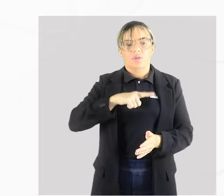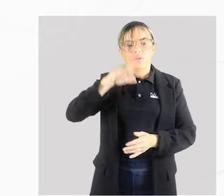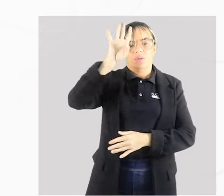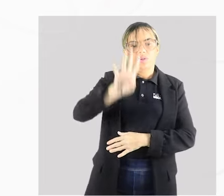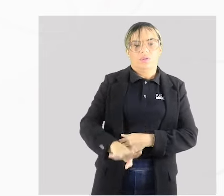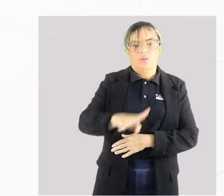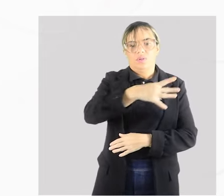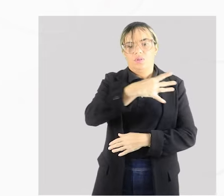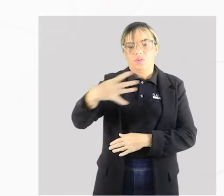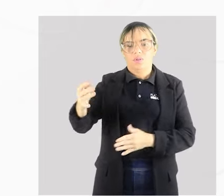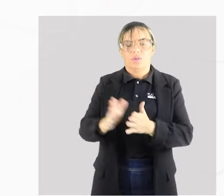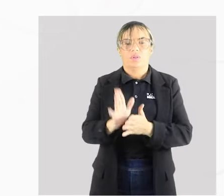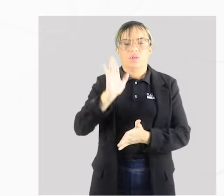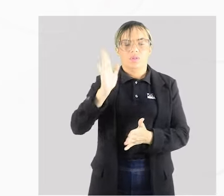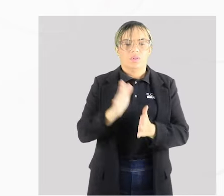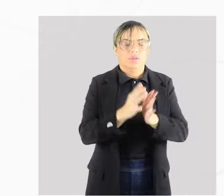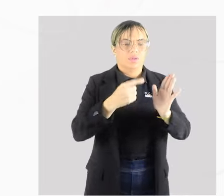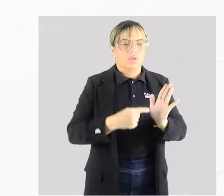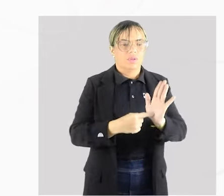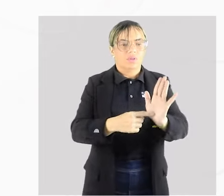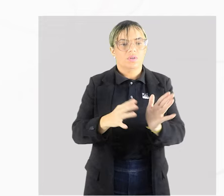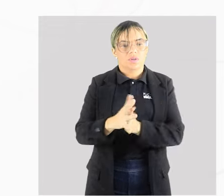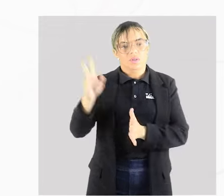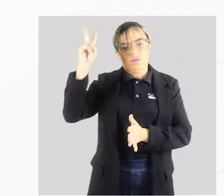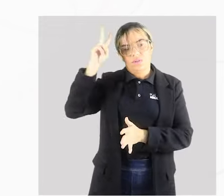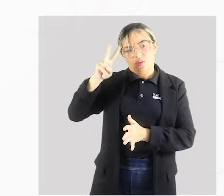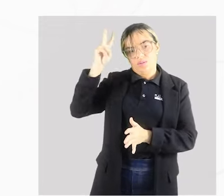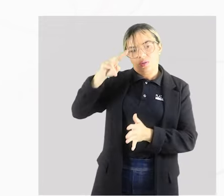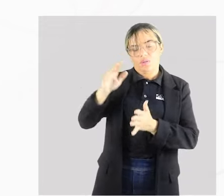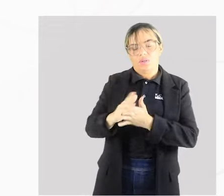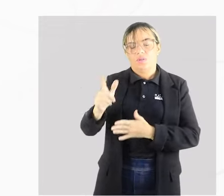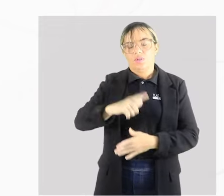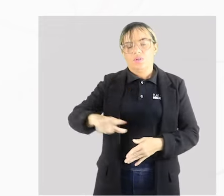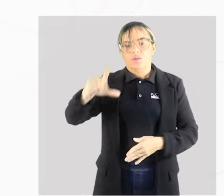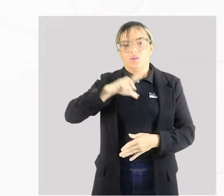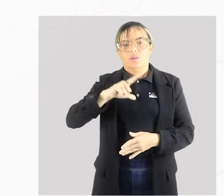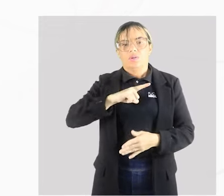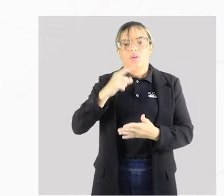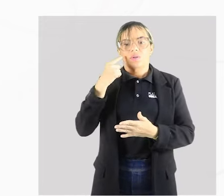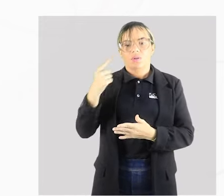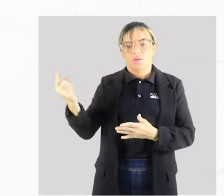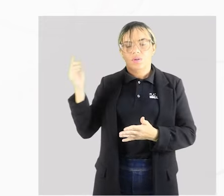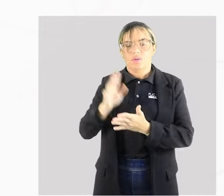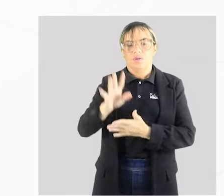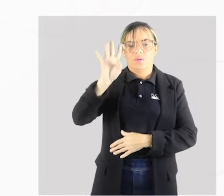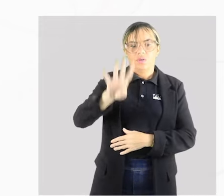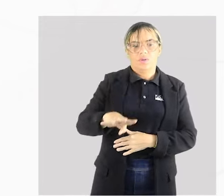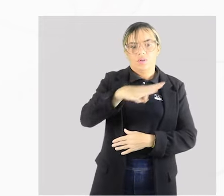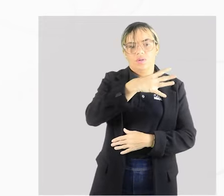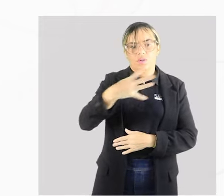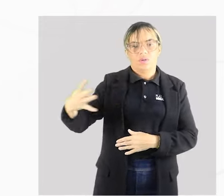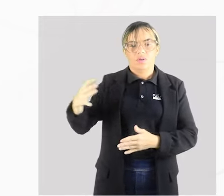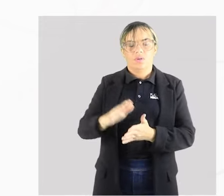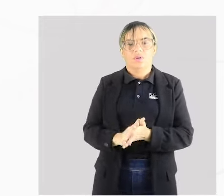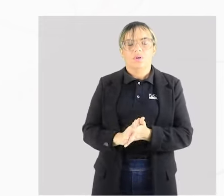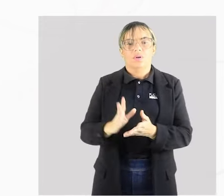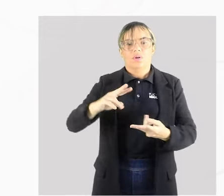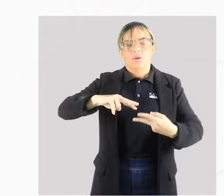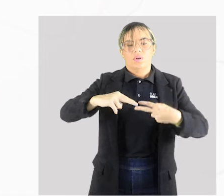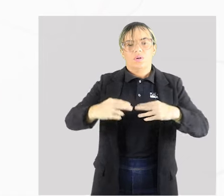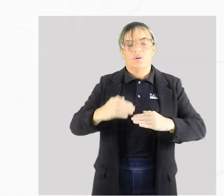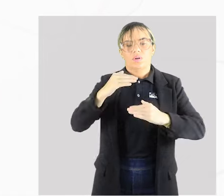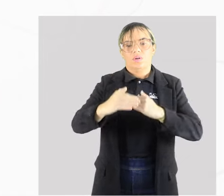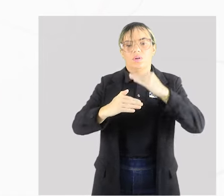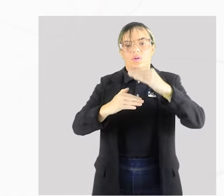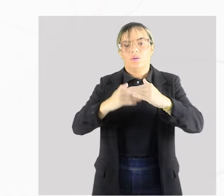tabela lá que eu falei para você lembra que eu disse para você que existia ali uma tabela né do código genético e que a